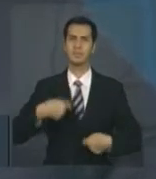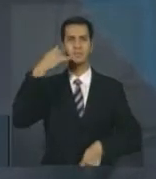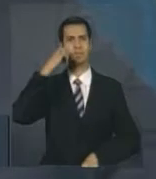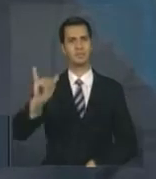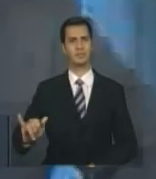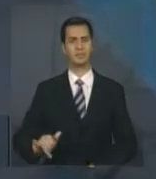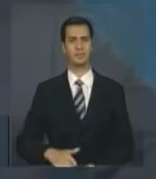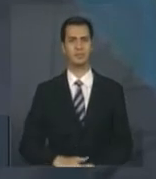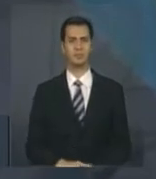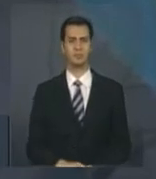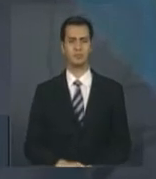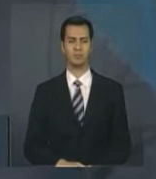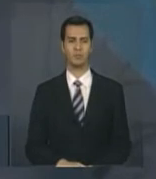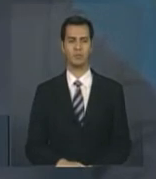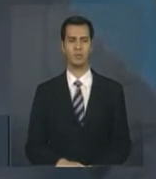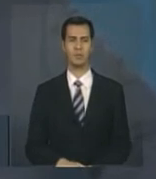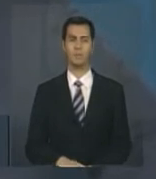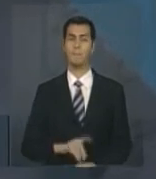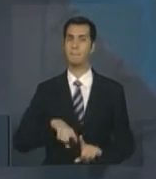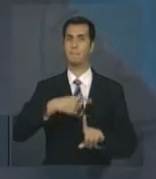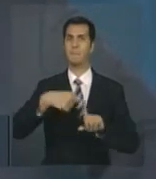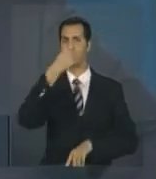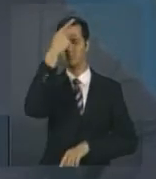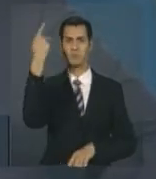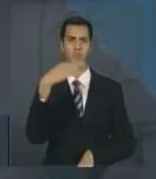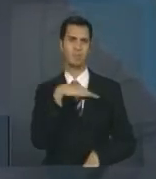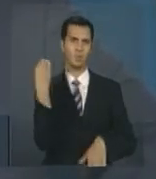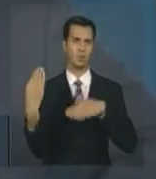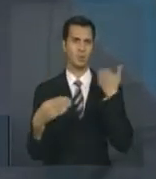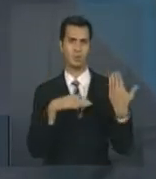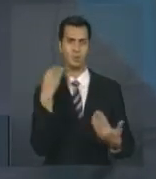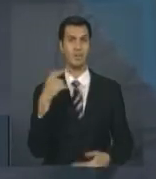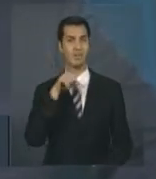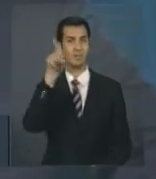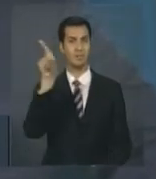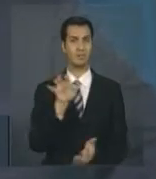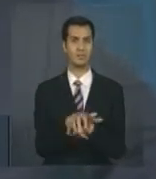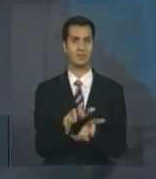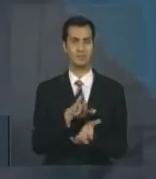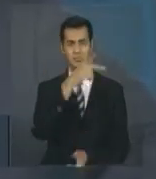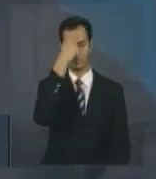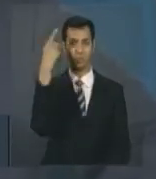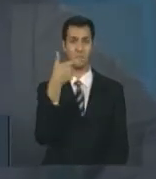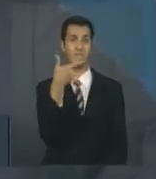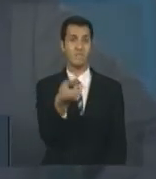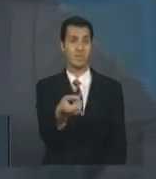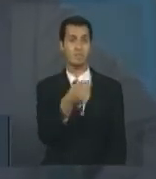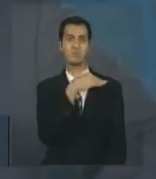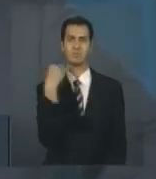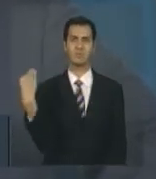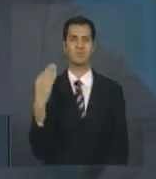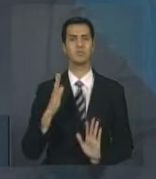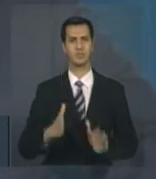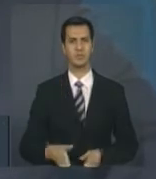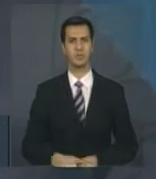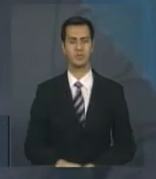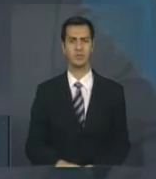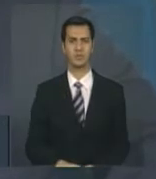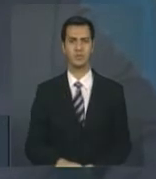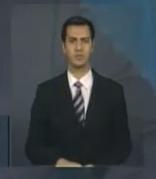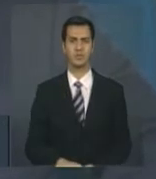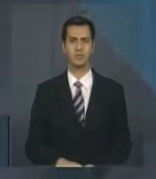para que outras pessoas não venham a morrer. Lá em Pernambuco, 20 pessoas morreram, mas isso